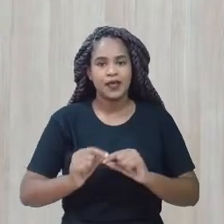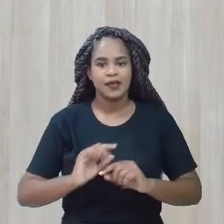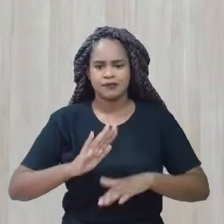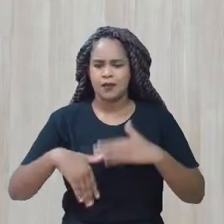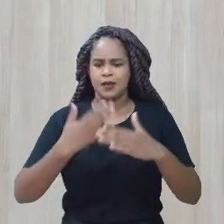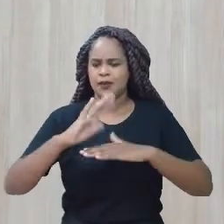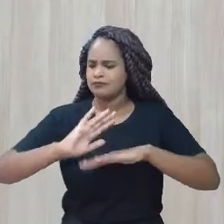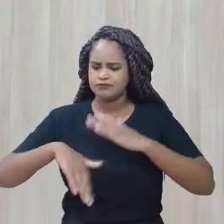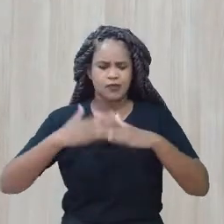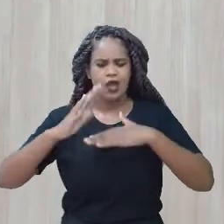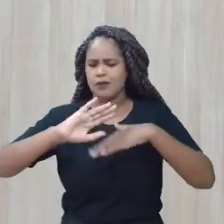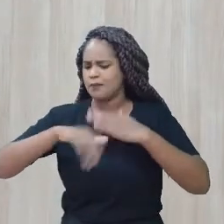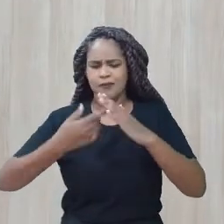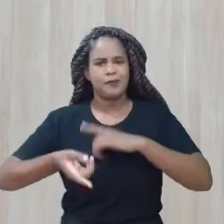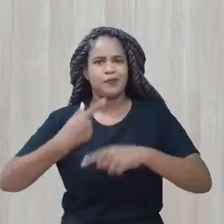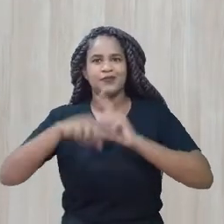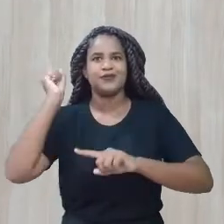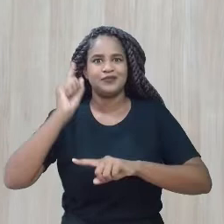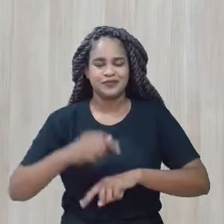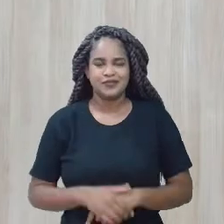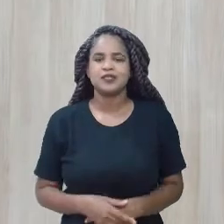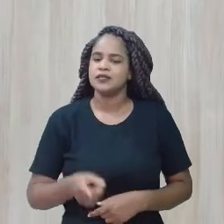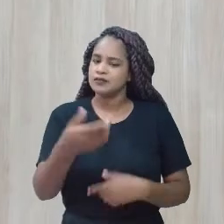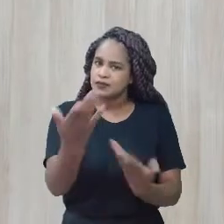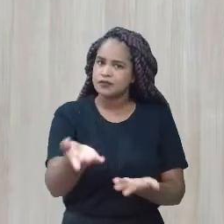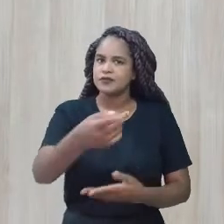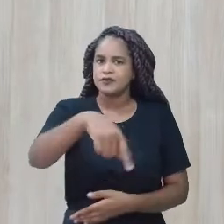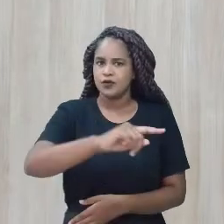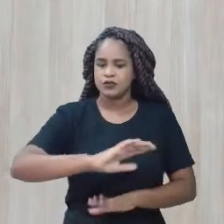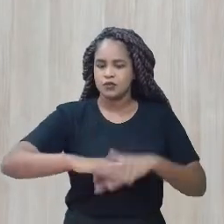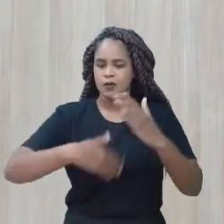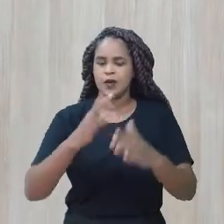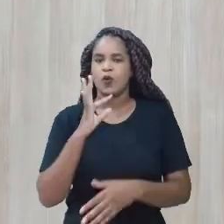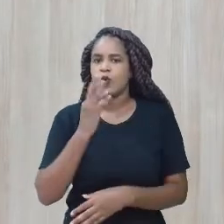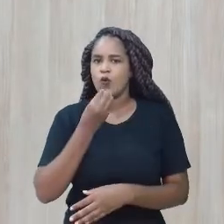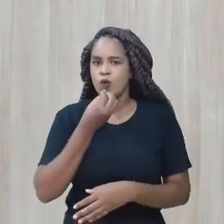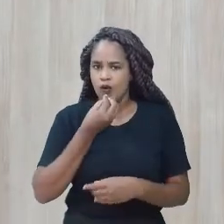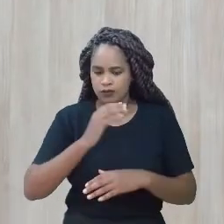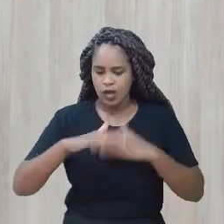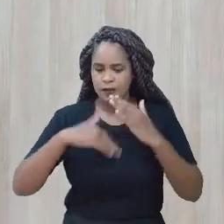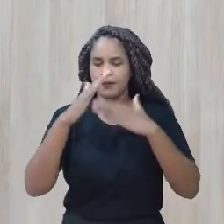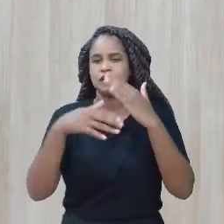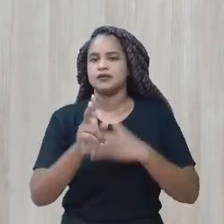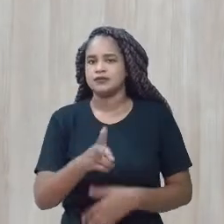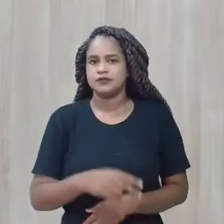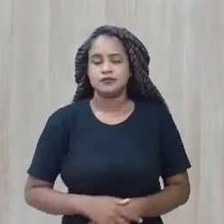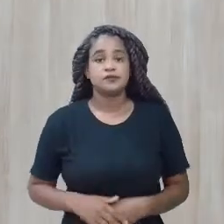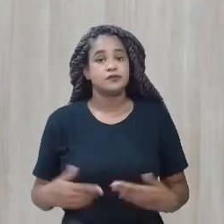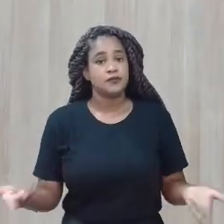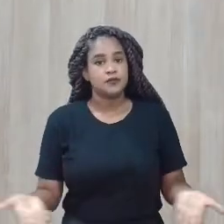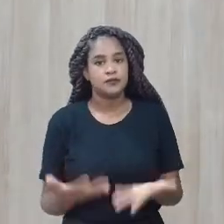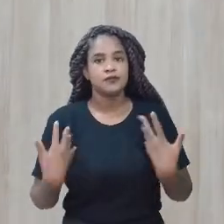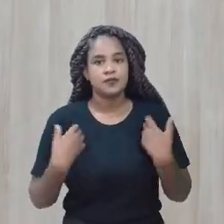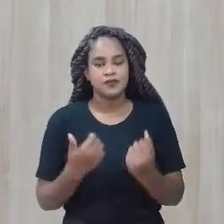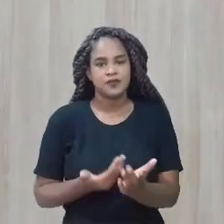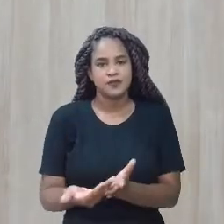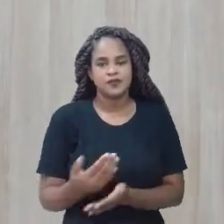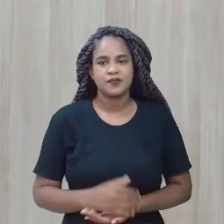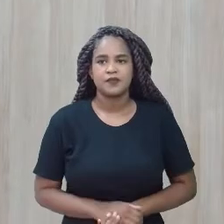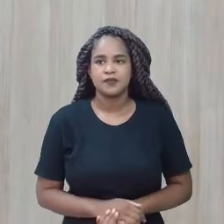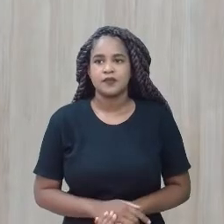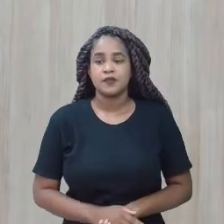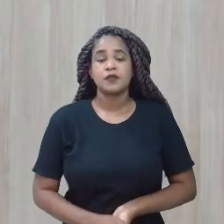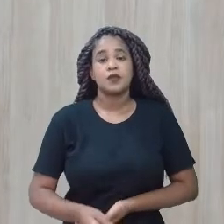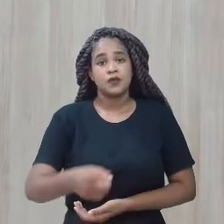crescer, crescer e crescer. Então, cresçam em aprendizado. Então, vamos lá. Aqueles que